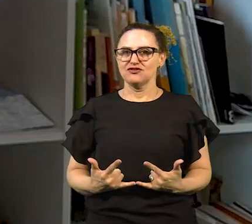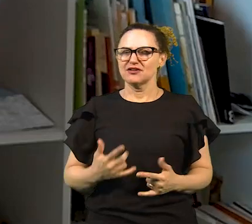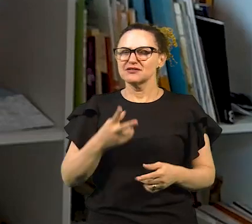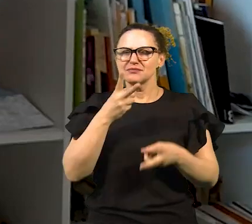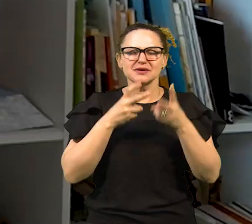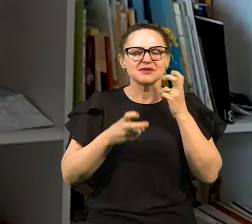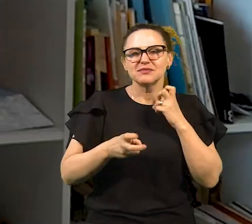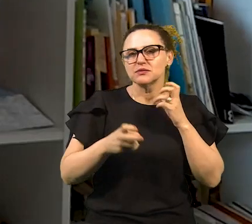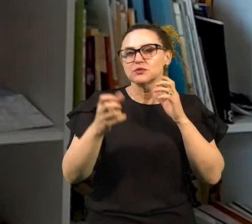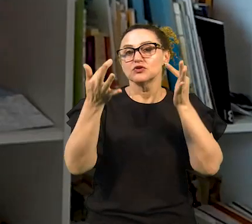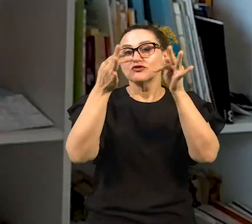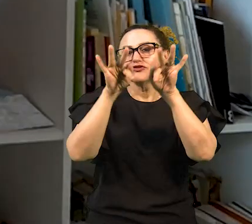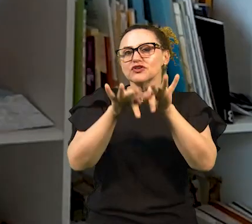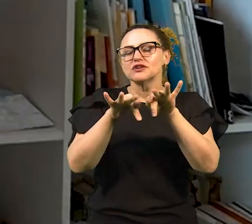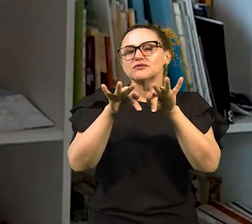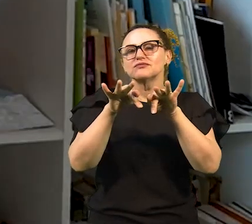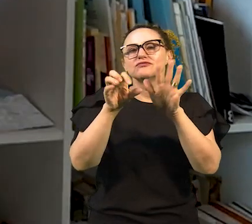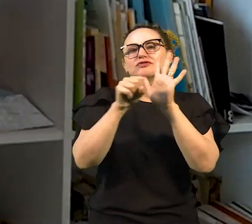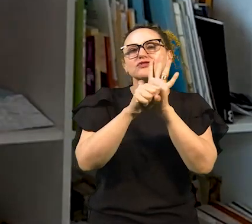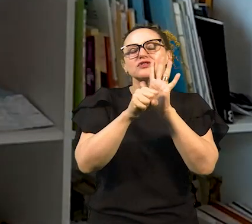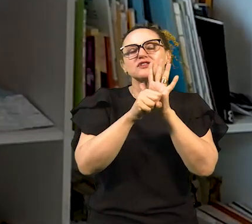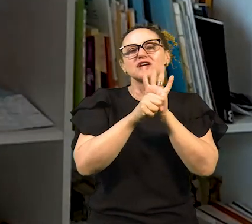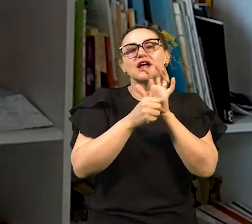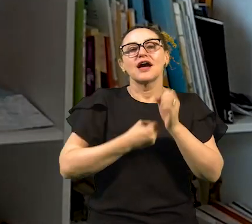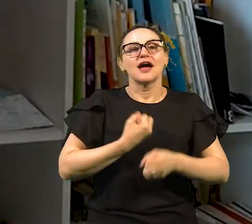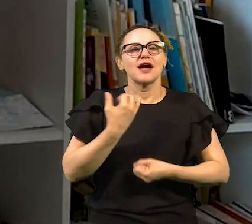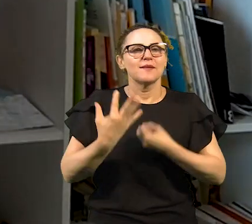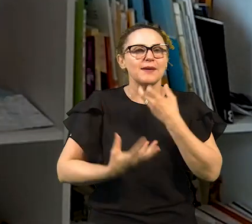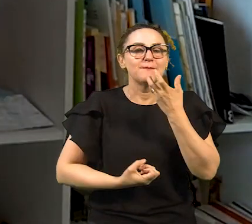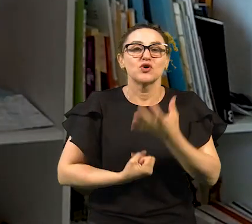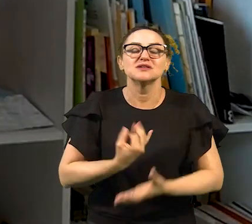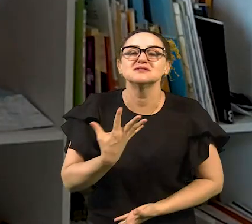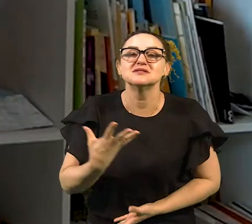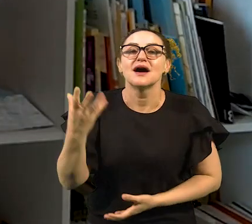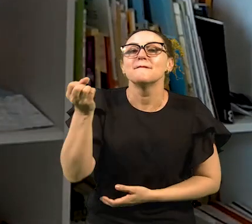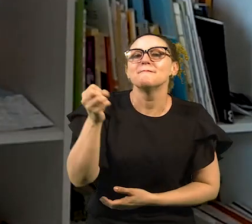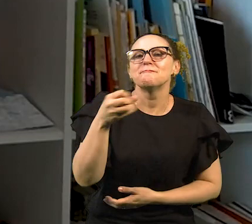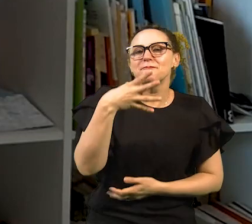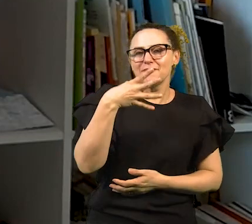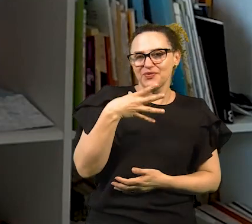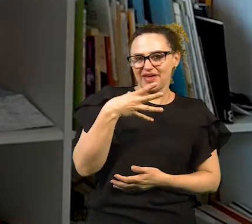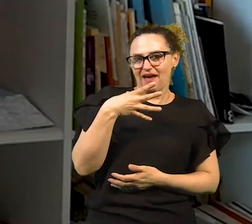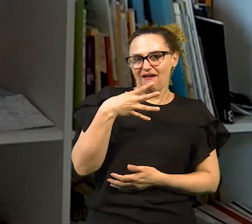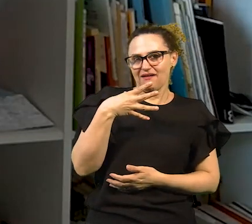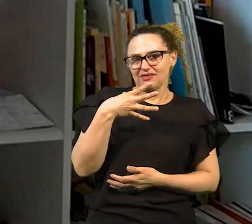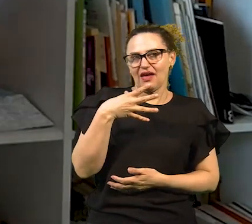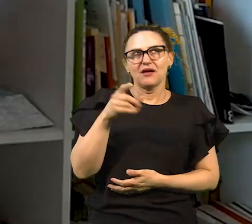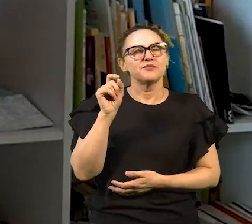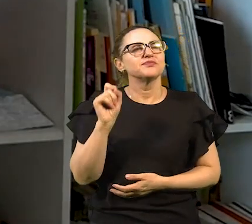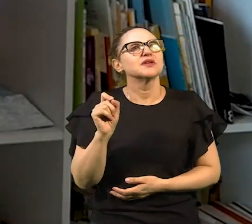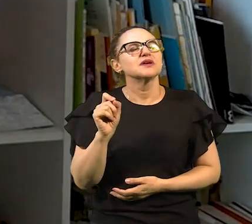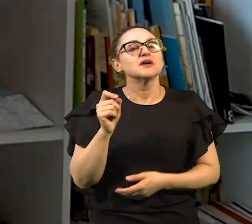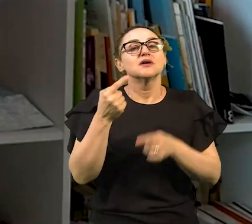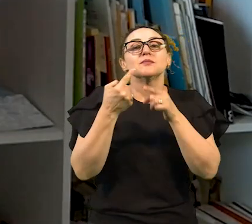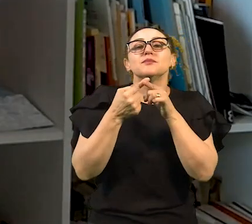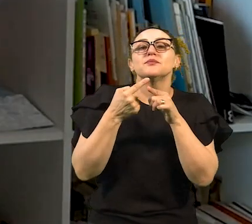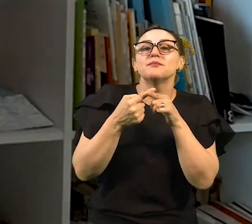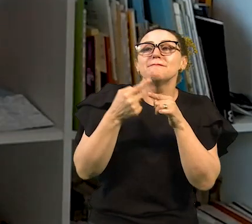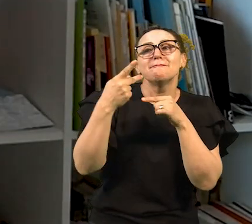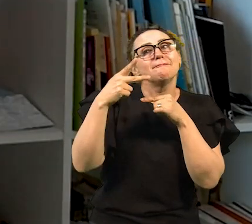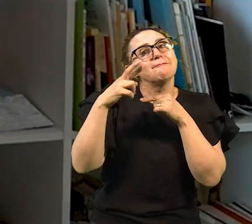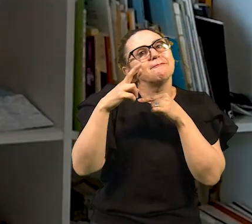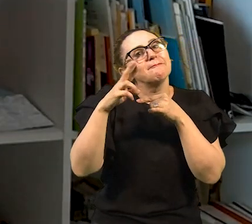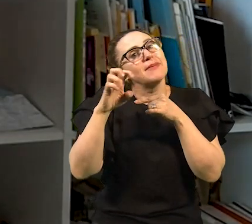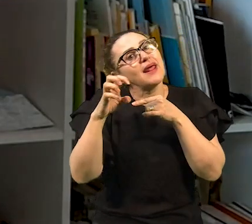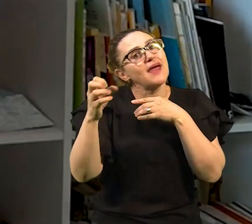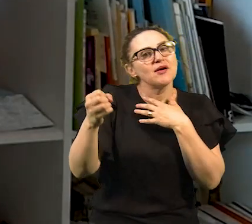do século é uma poesia já modernista, que para alguns autores é considerada pré-modernista, mas já é um termo